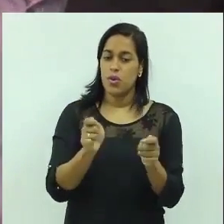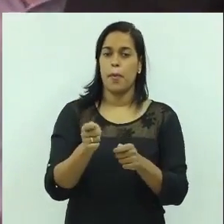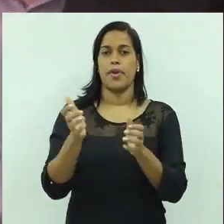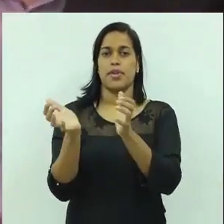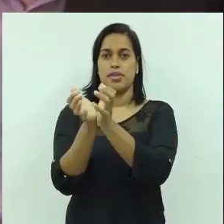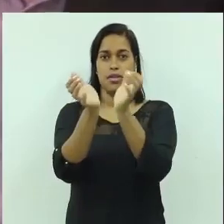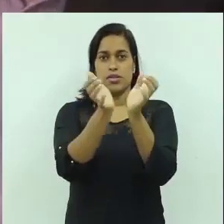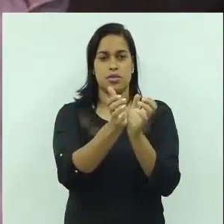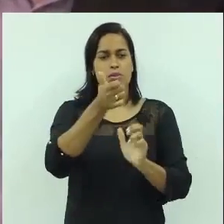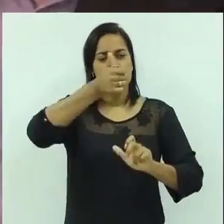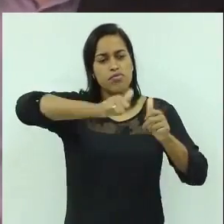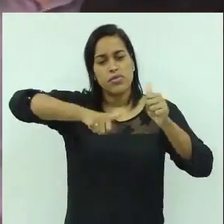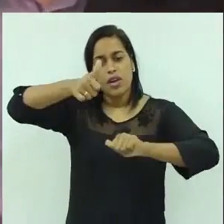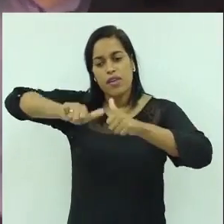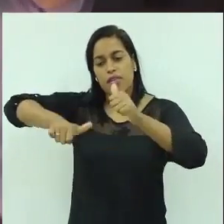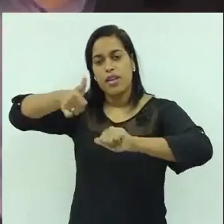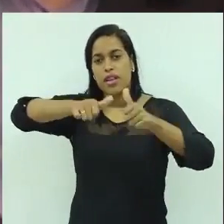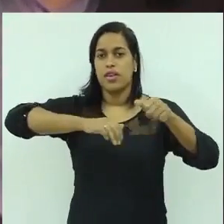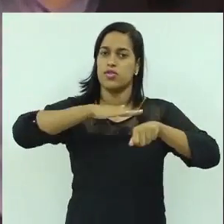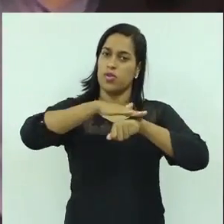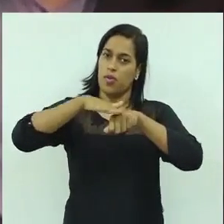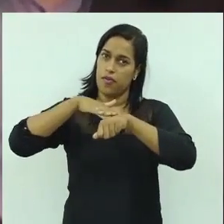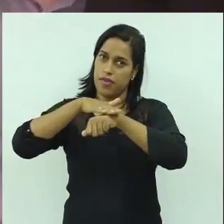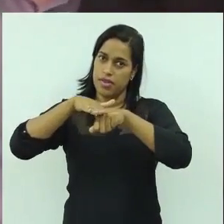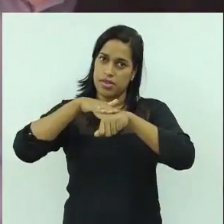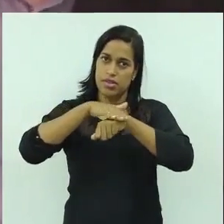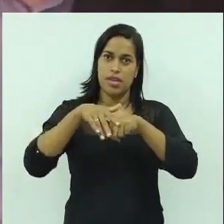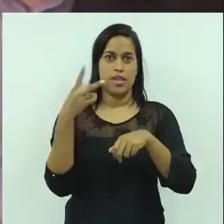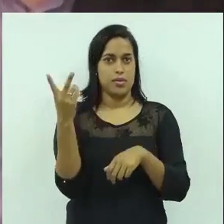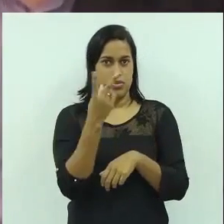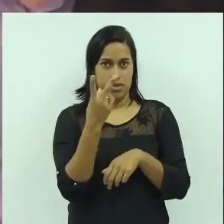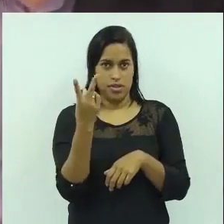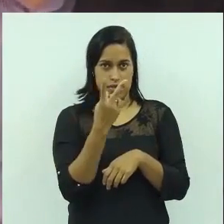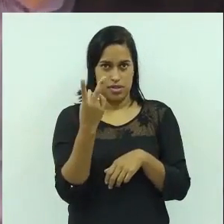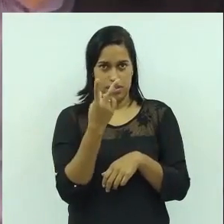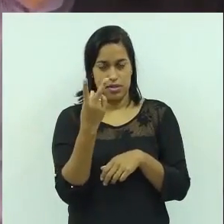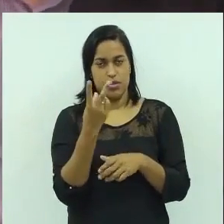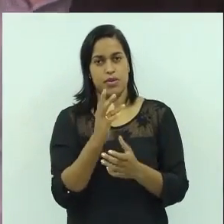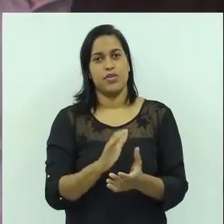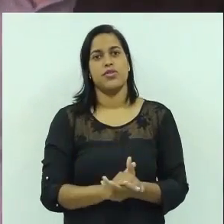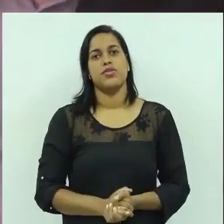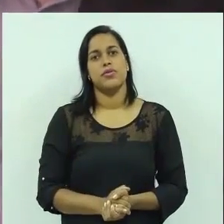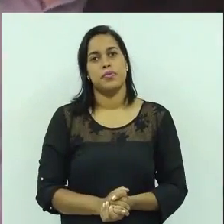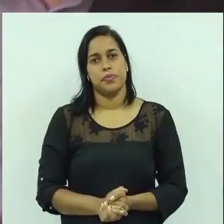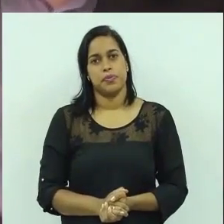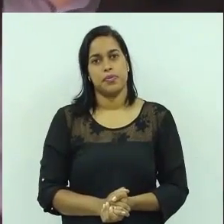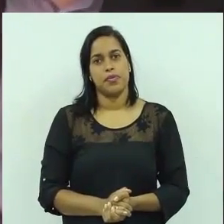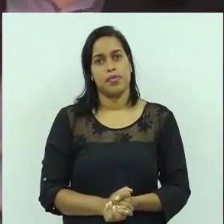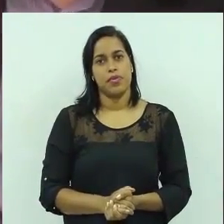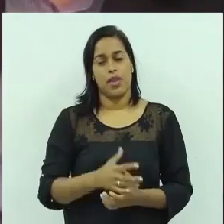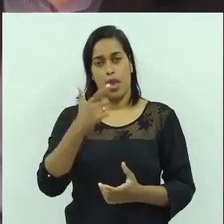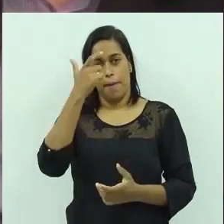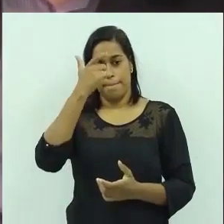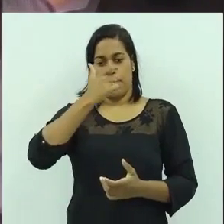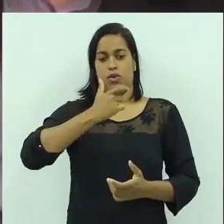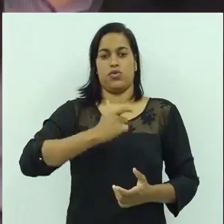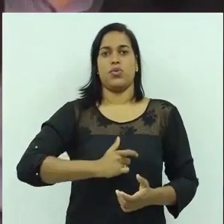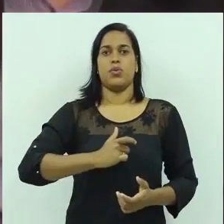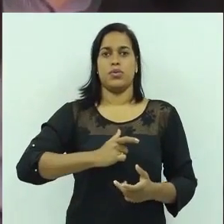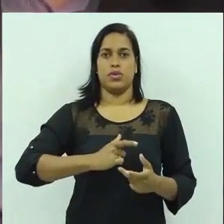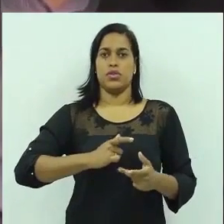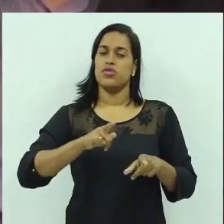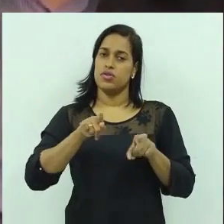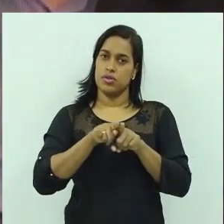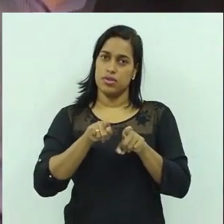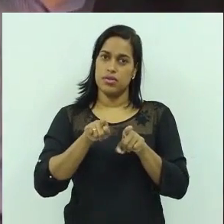serão avaliadas. Então, nós conversaremos agora desses dois momentos distintos e que posturas,